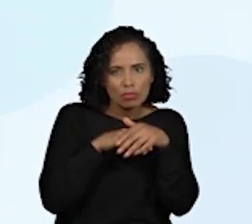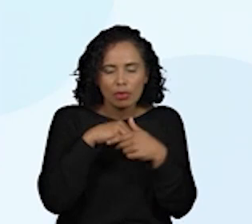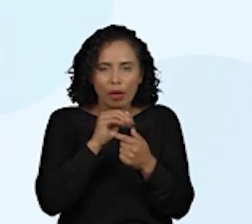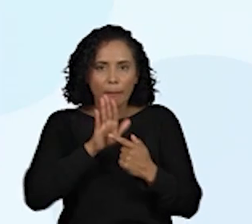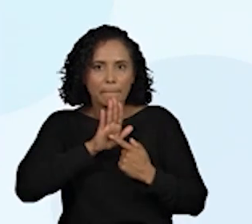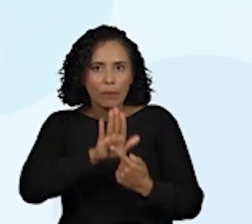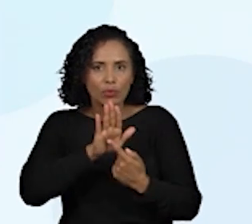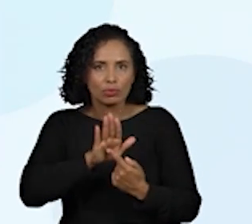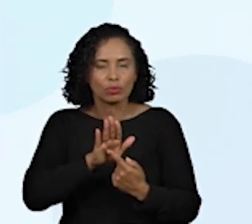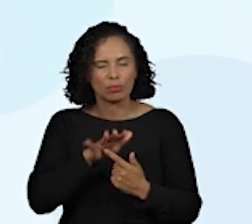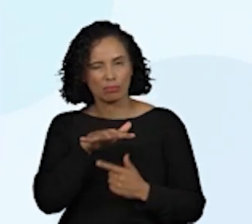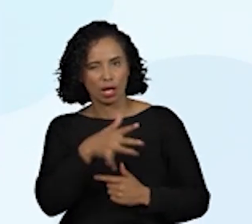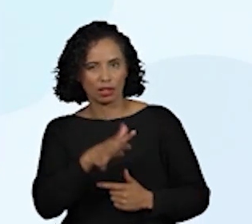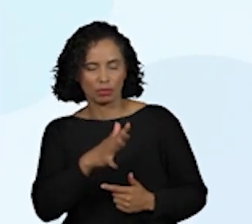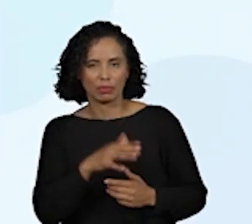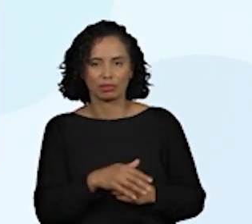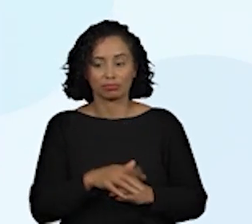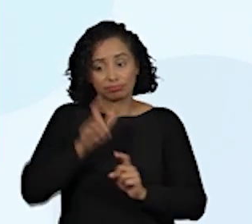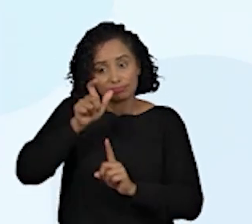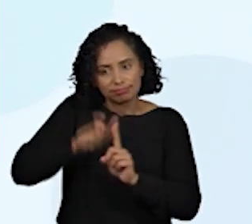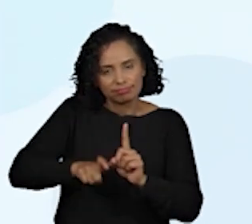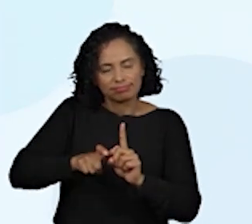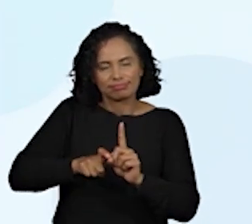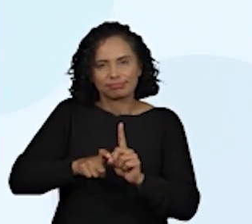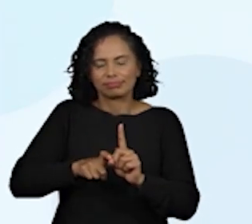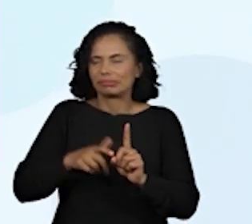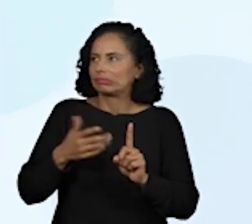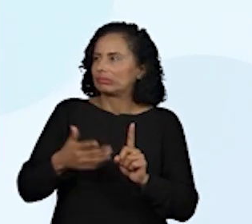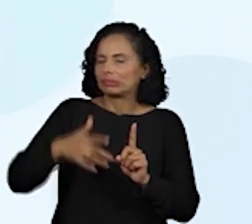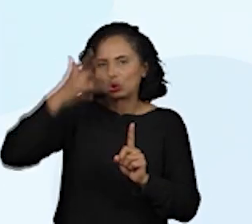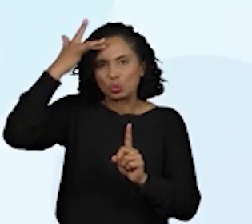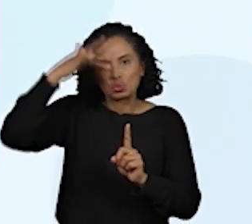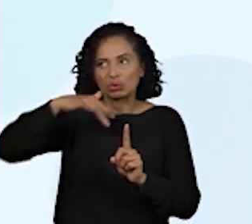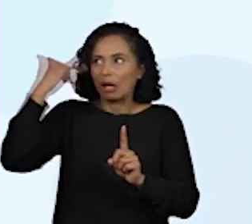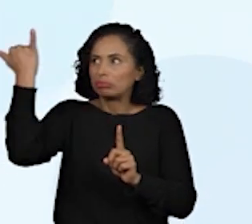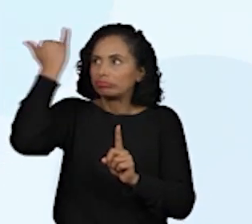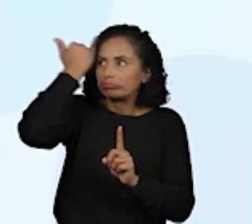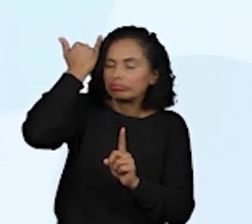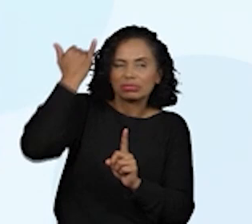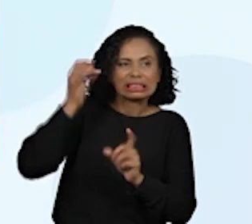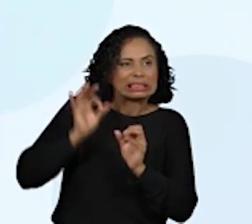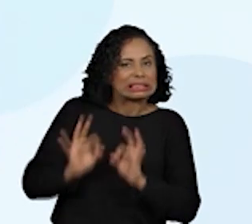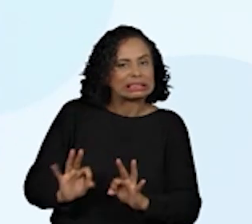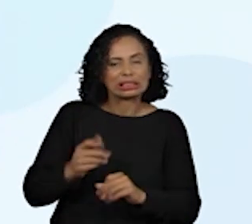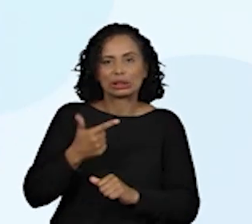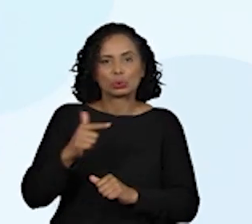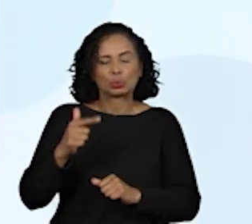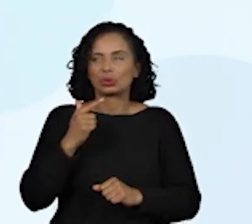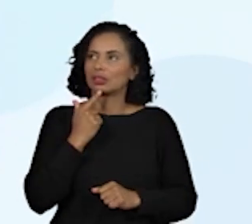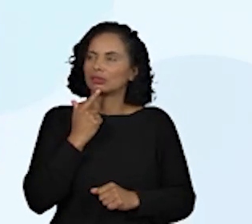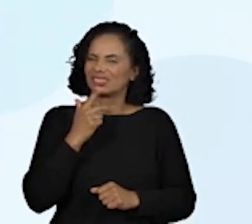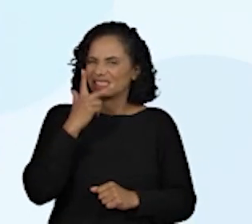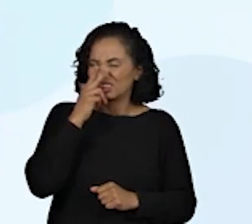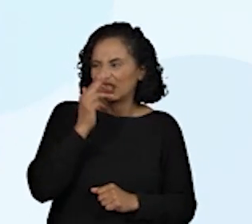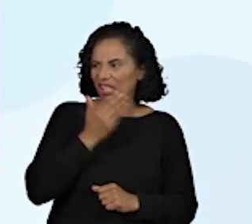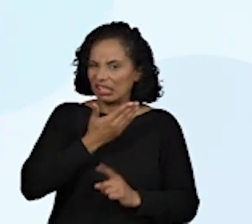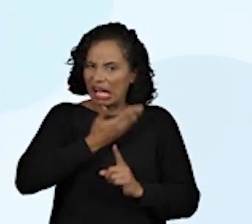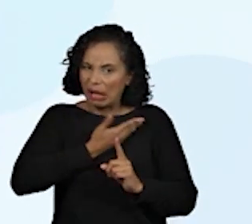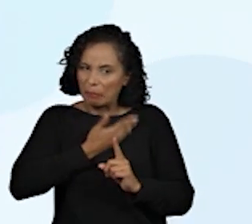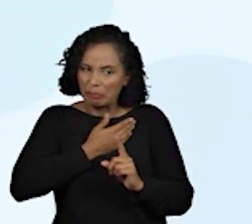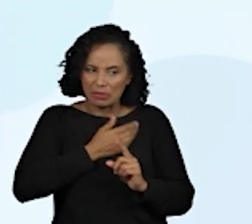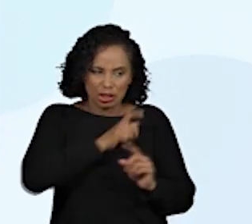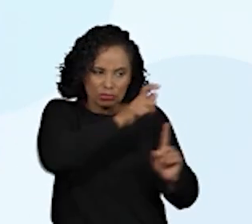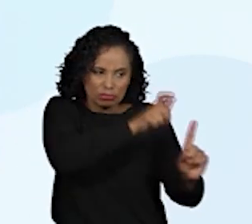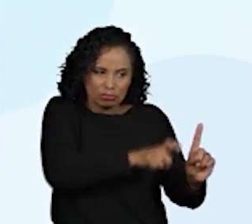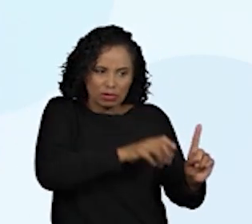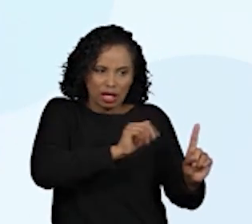revelado parcialmente. Petrúquio ficou de novo sem saber de quem era a voz, porque não tinha certeza se a voz era do amigo Agnaldo,